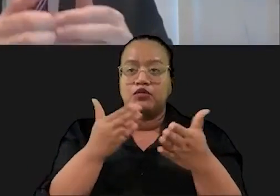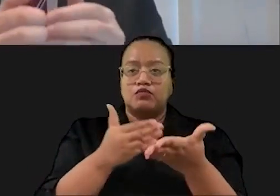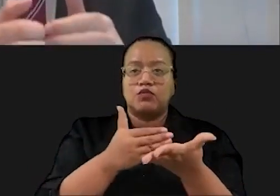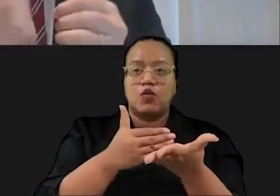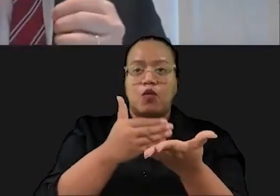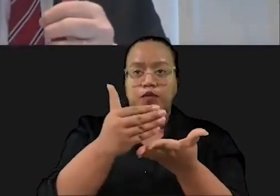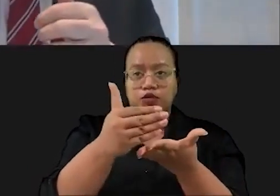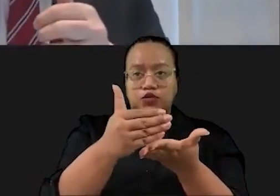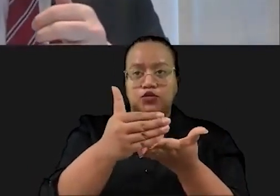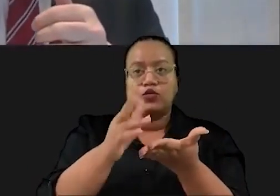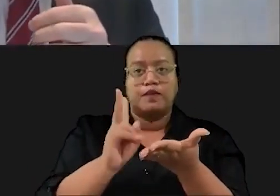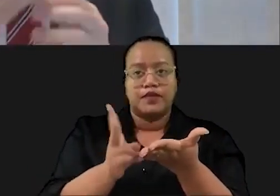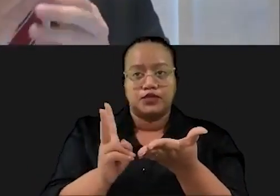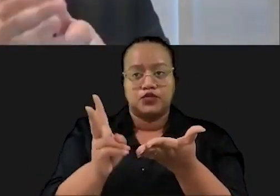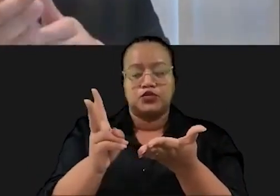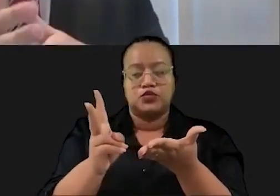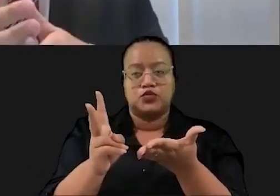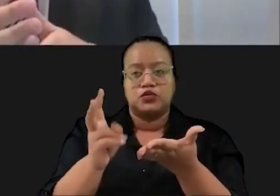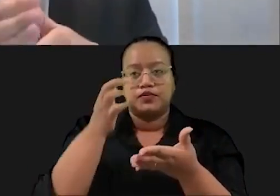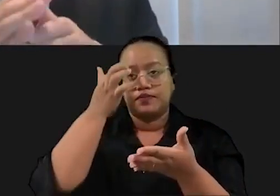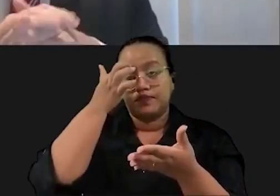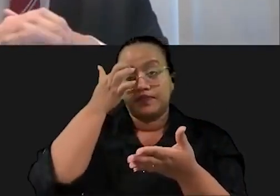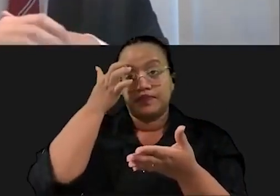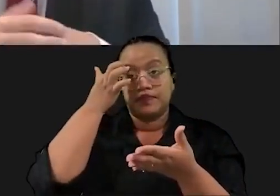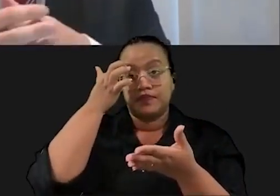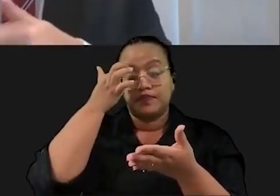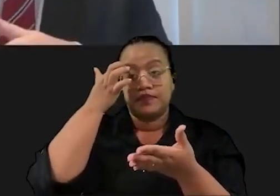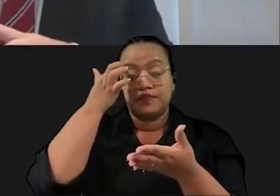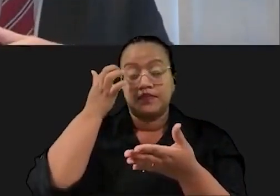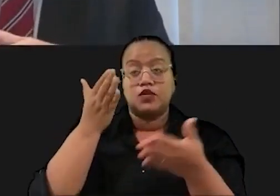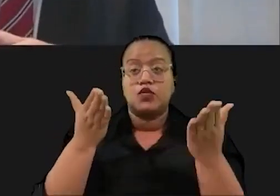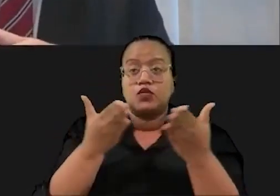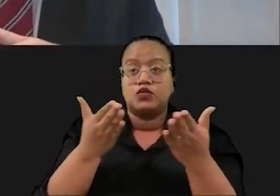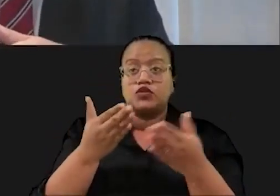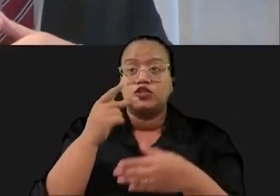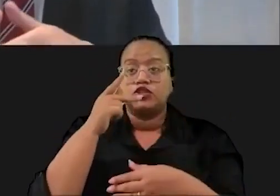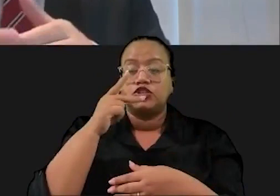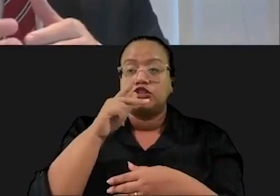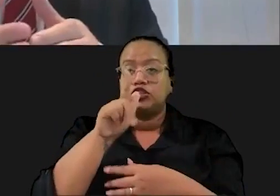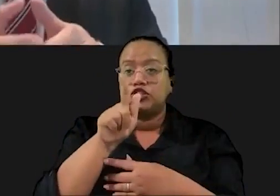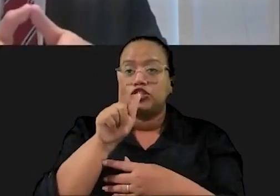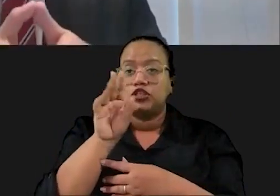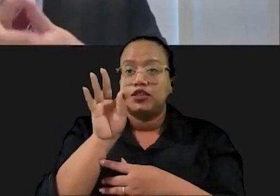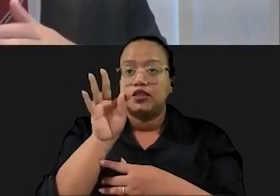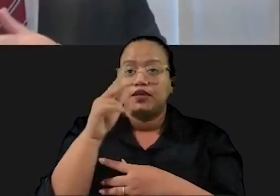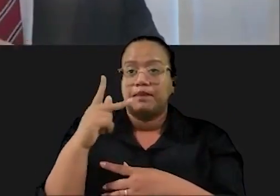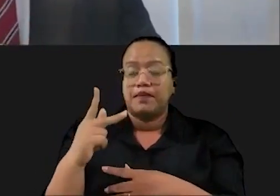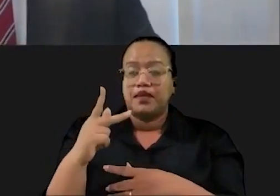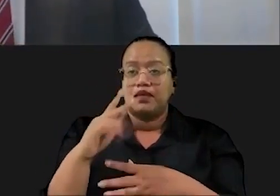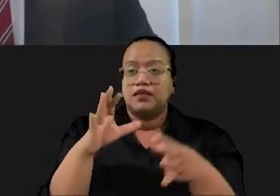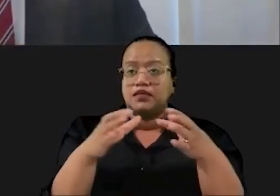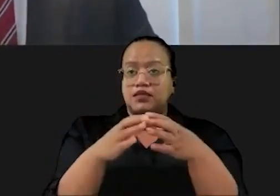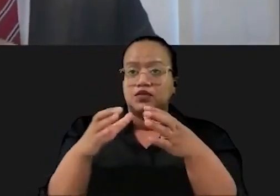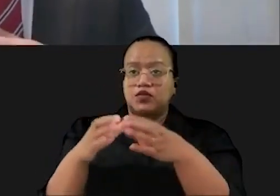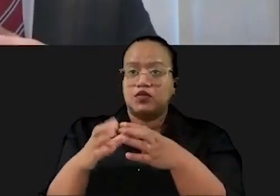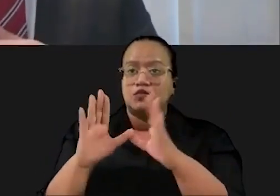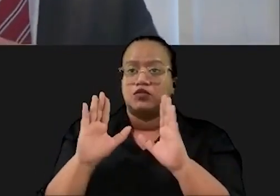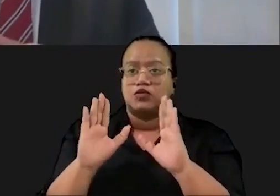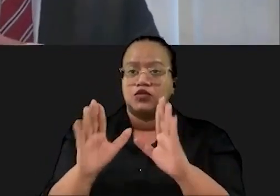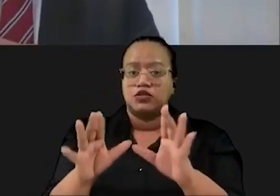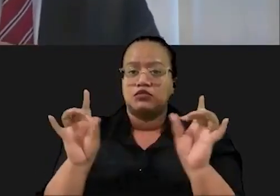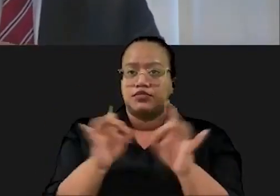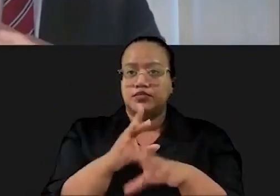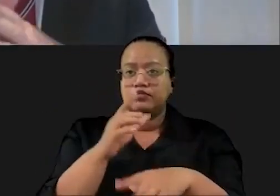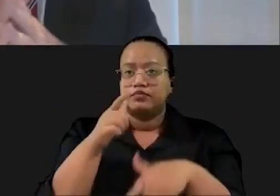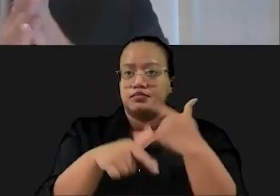que a gente aqui na região denomina esses grupos temáticos, já cumpriram a sua missão e hoje eles só foram convertidos no